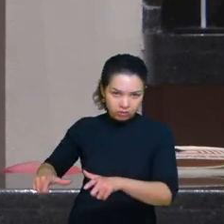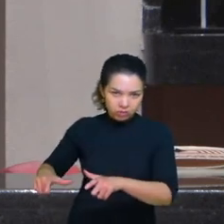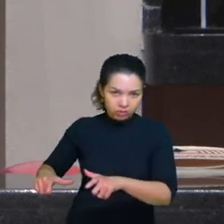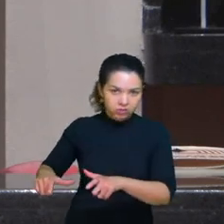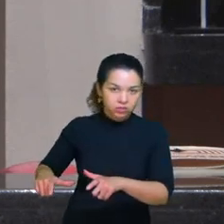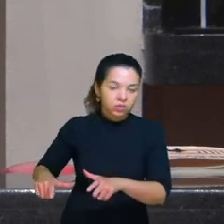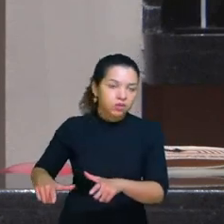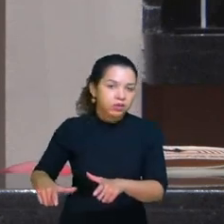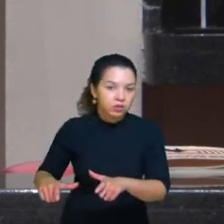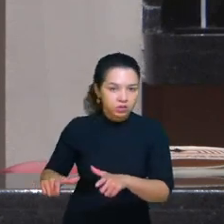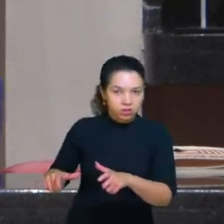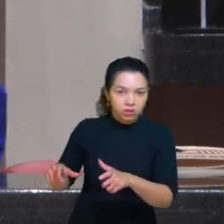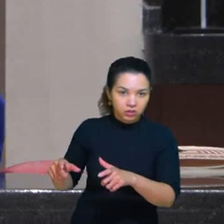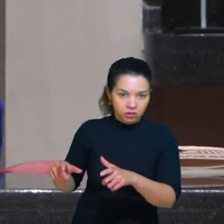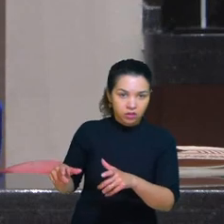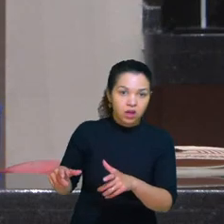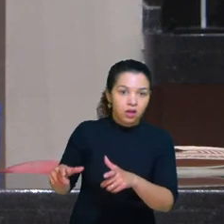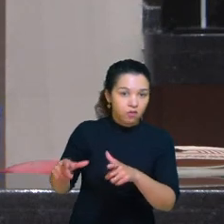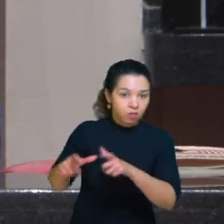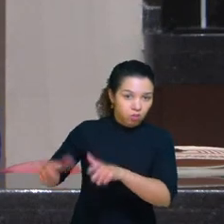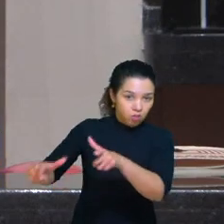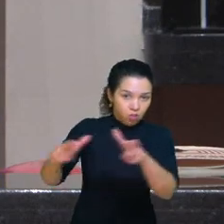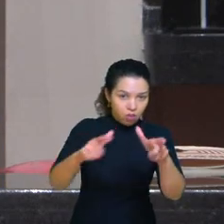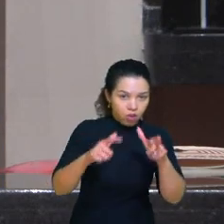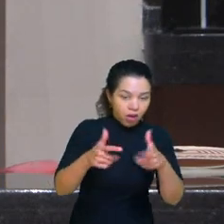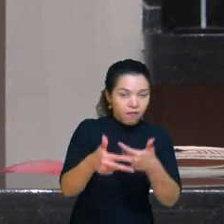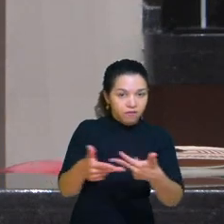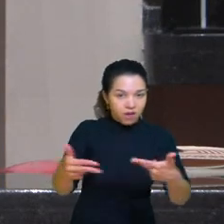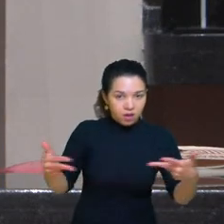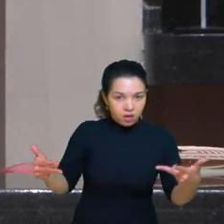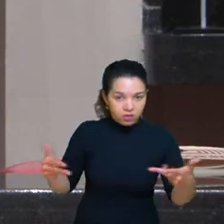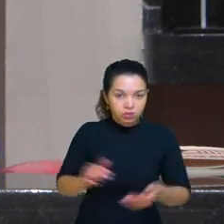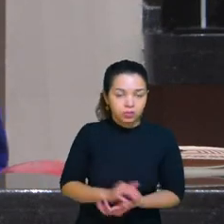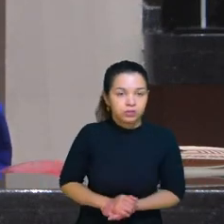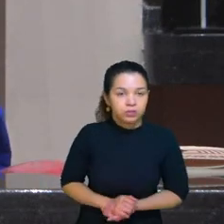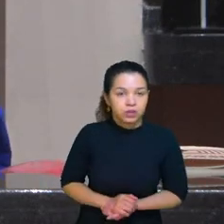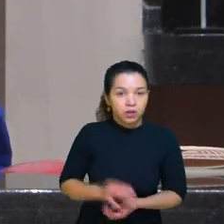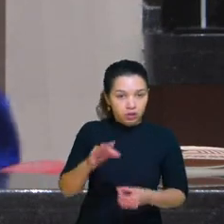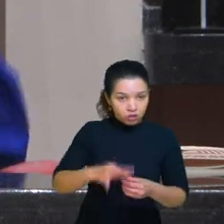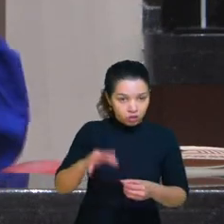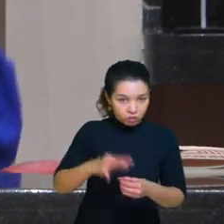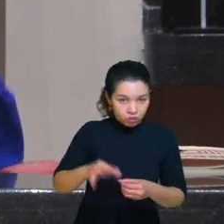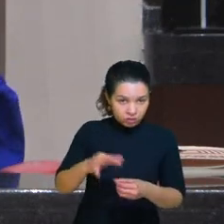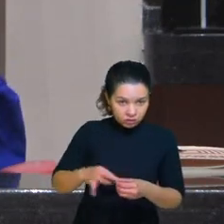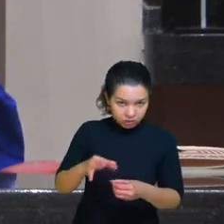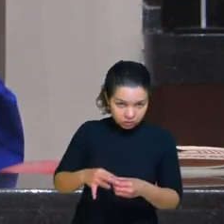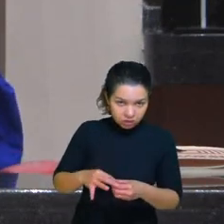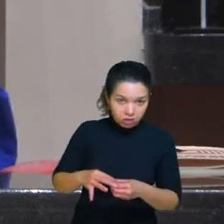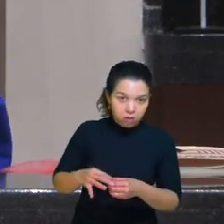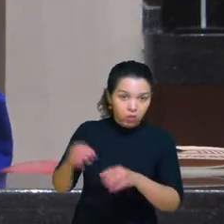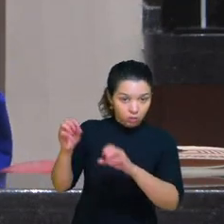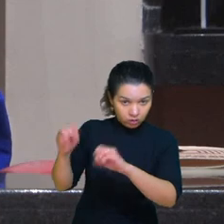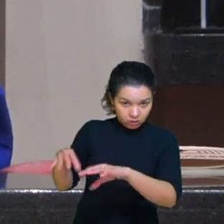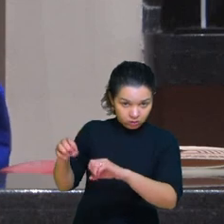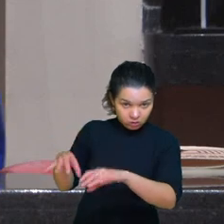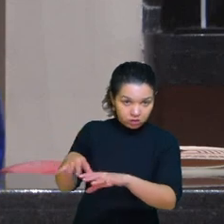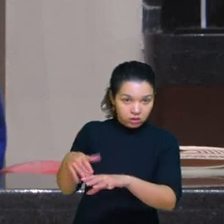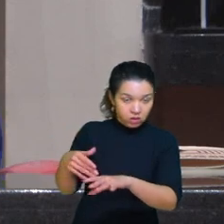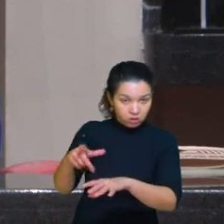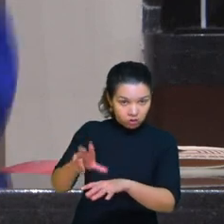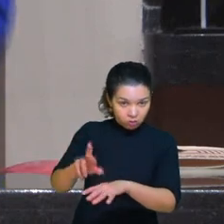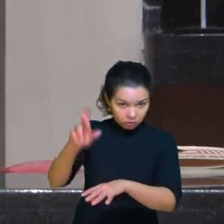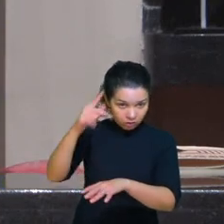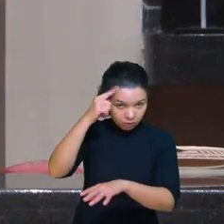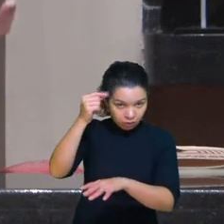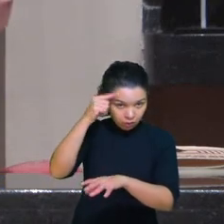especial está em lugares as instituições formadoras TM responsabilidade Porque